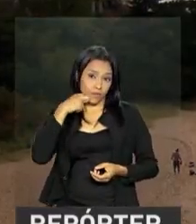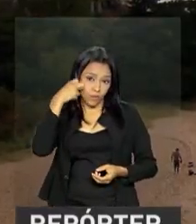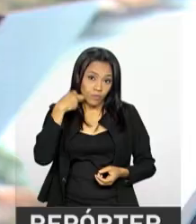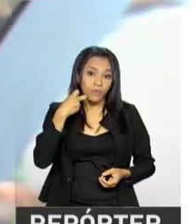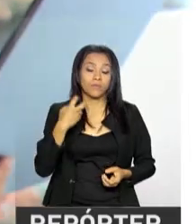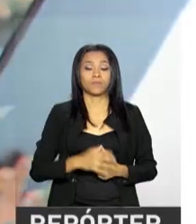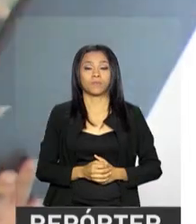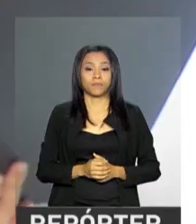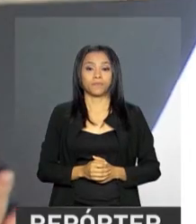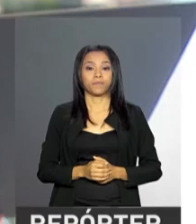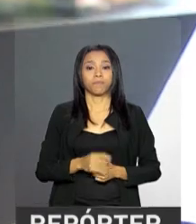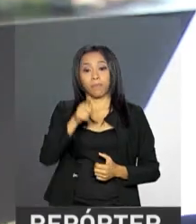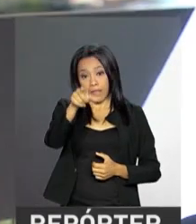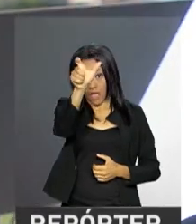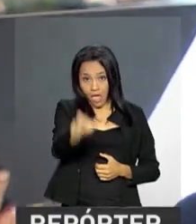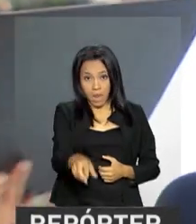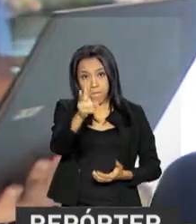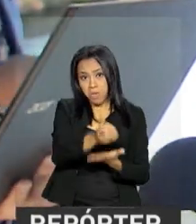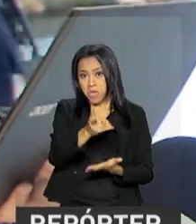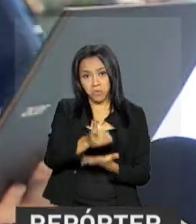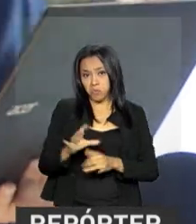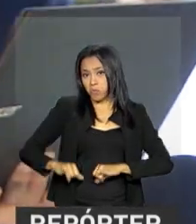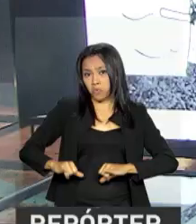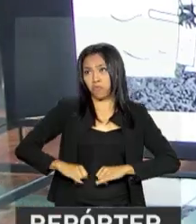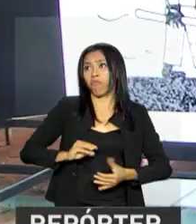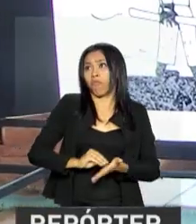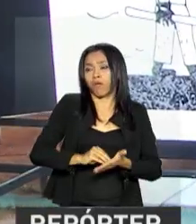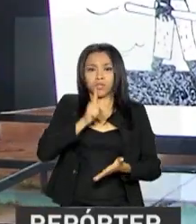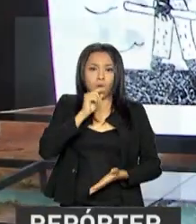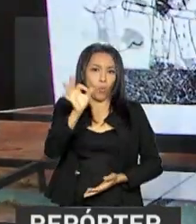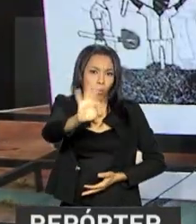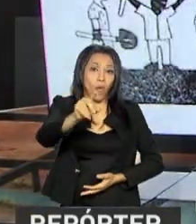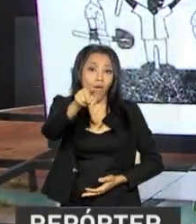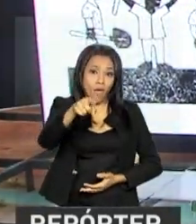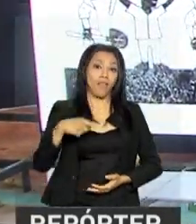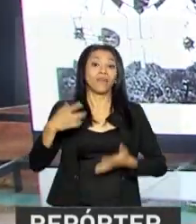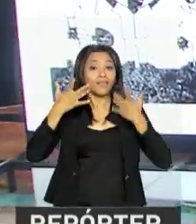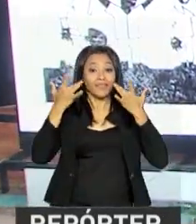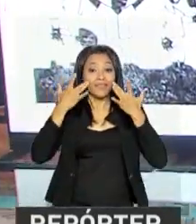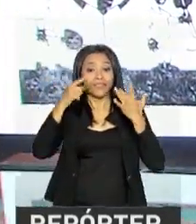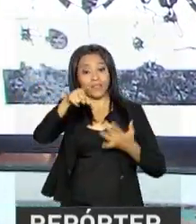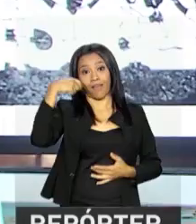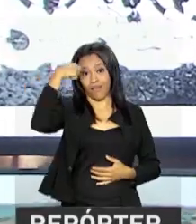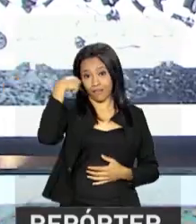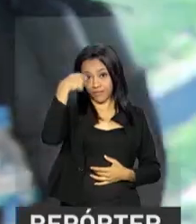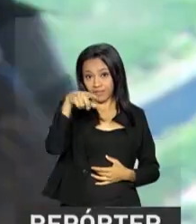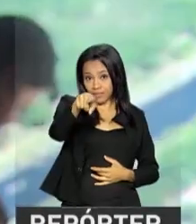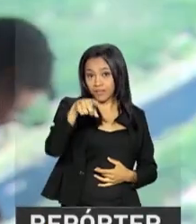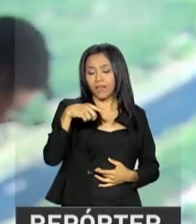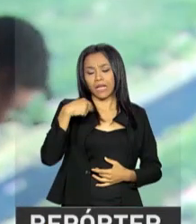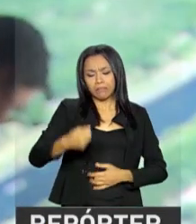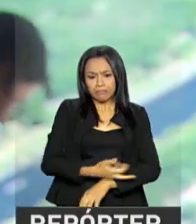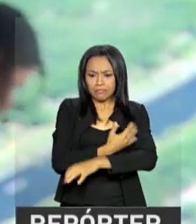Norte. Mesmo sem nunca ter passado por falta de água, a atriz que interpretou a personagem da peça